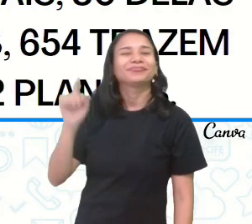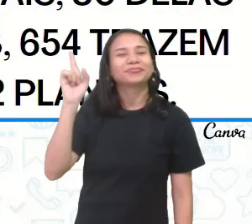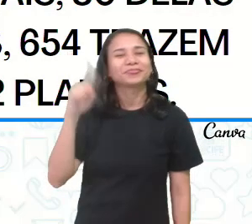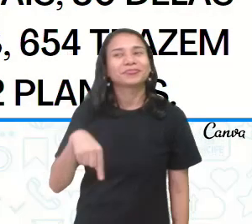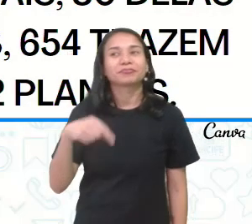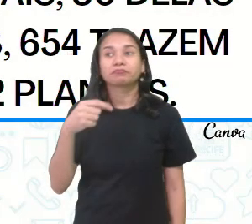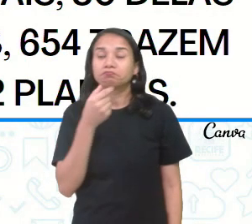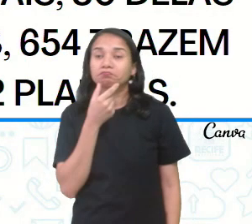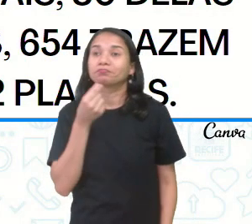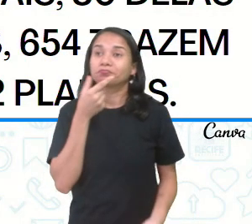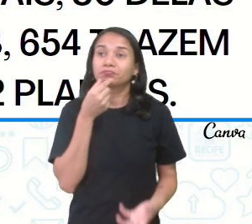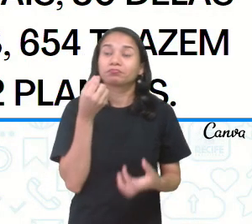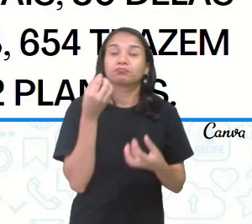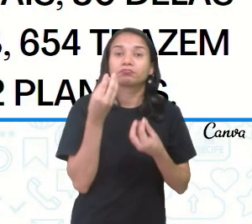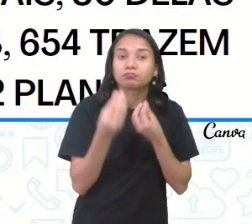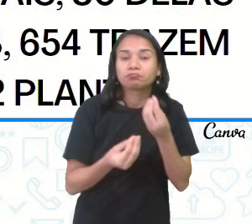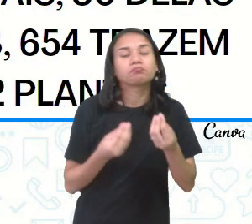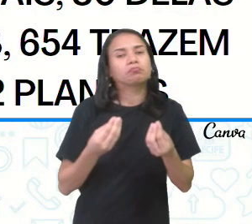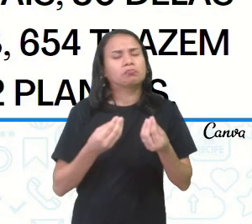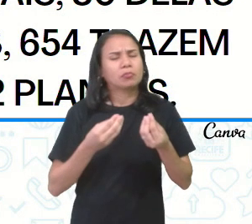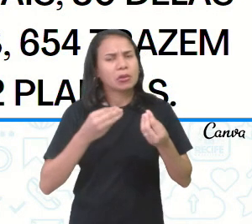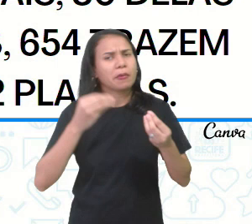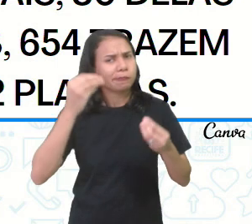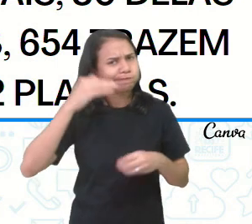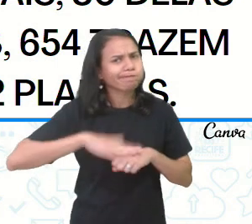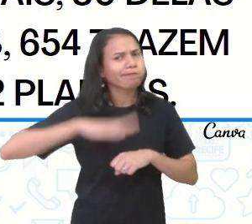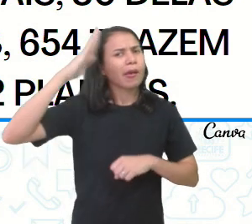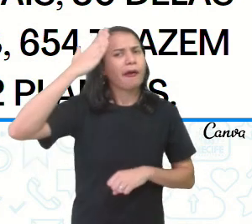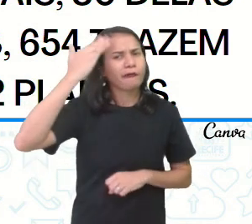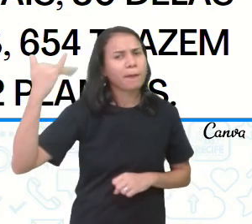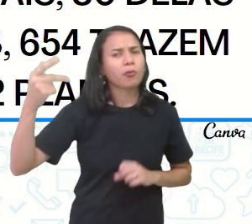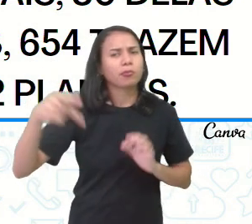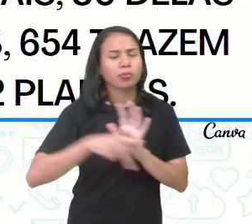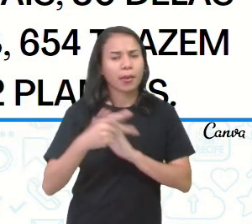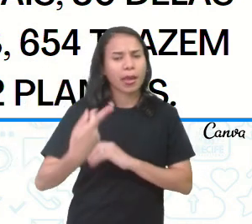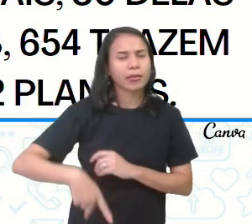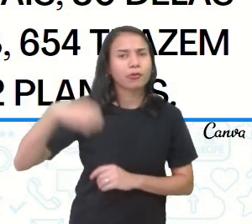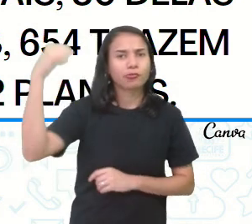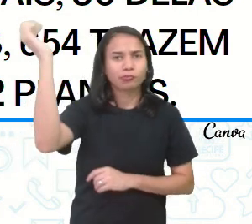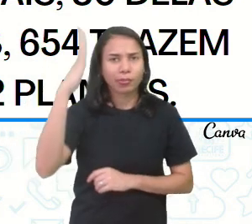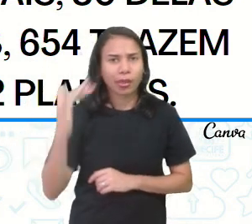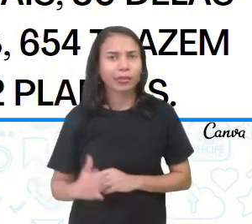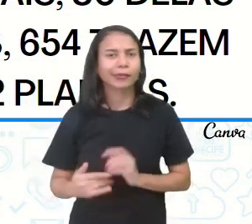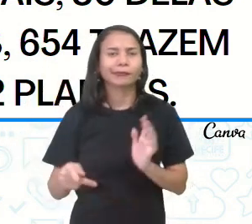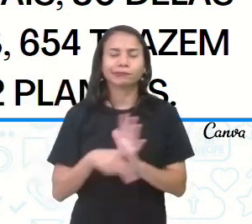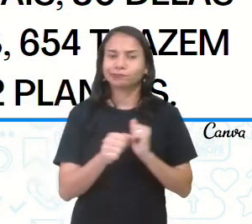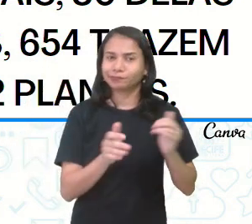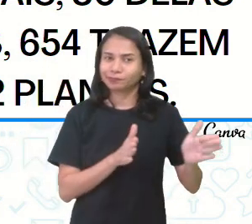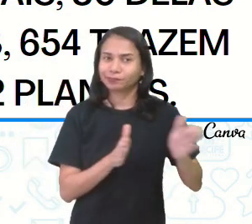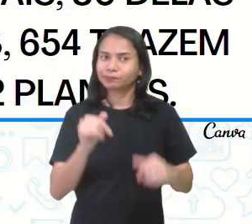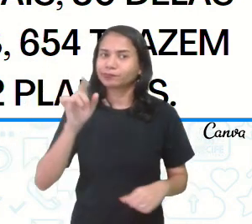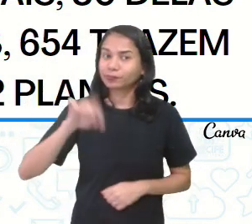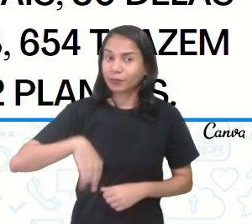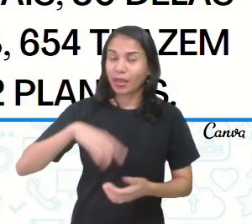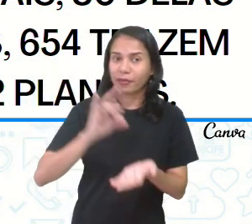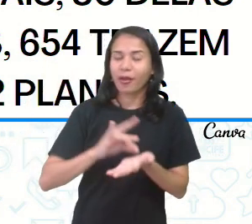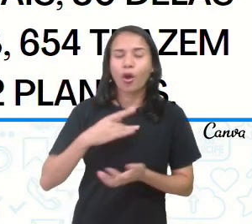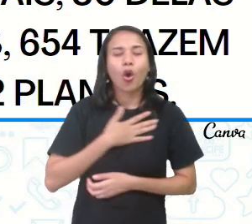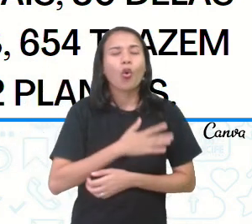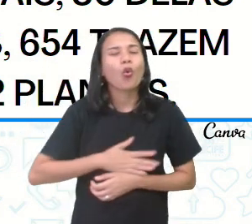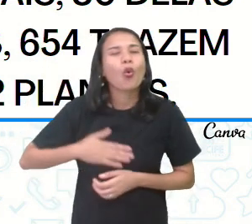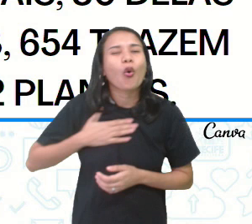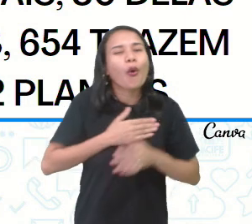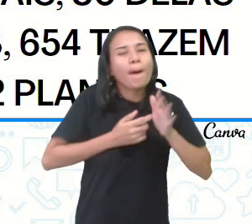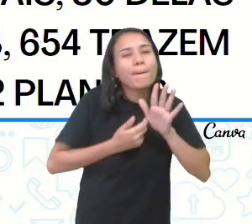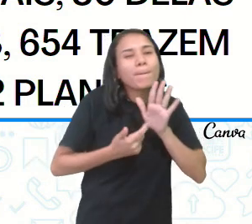ele foi considerado um artista, um dos maiores artistas do Brasil da sua época. Ele era um artista que gostava de